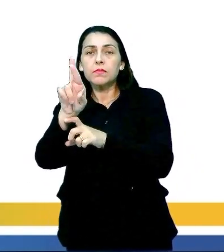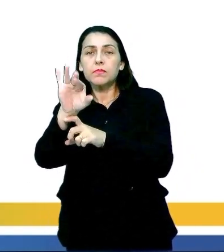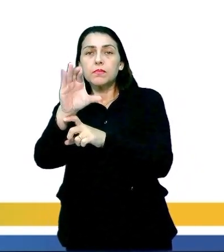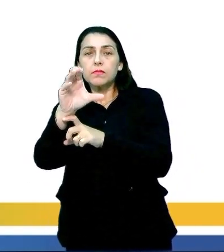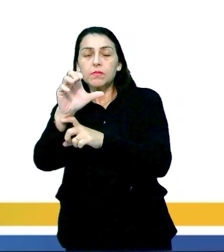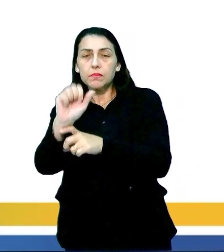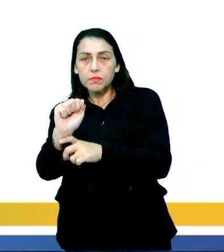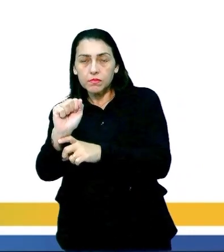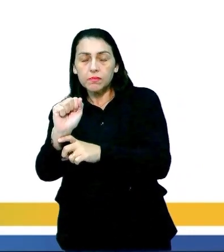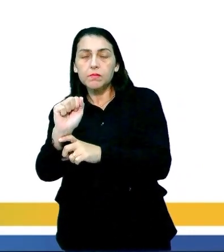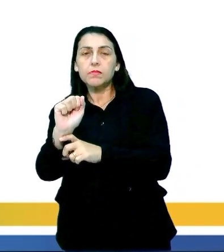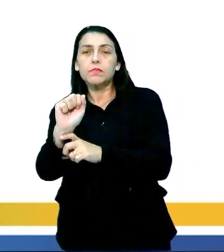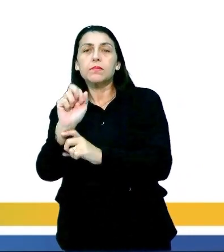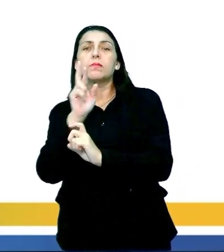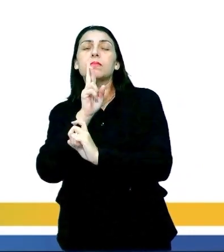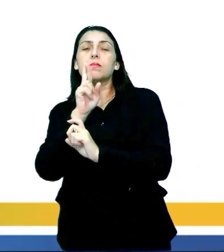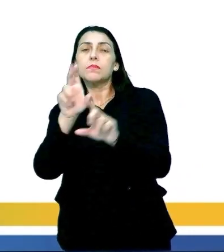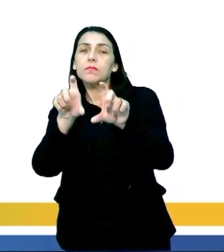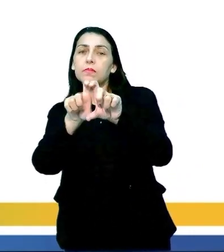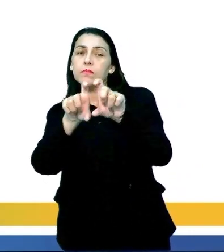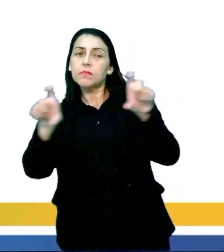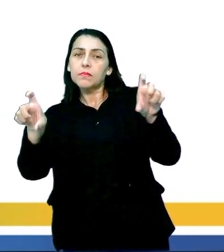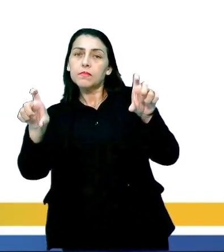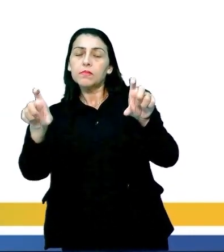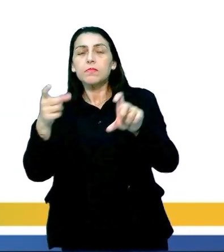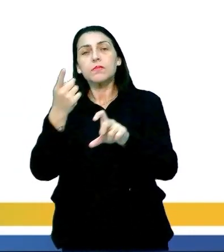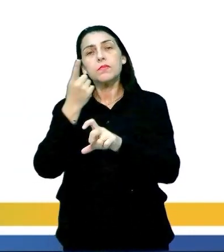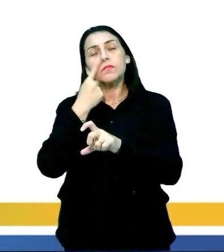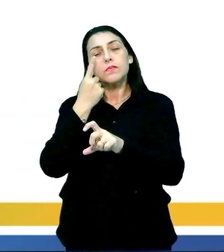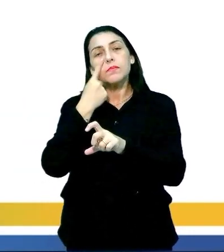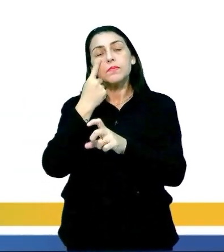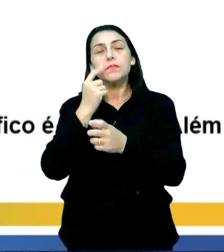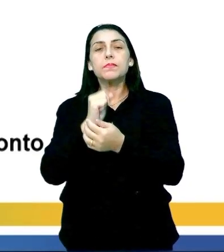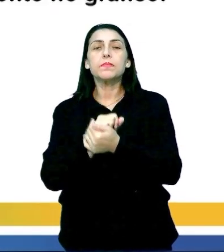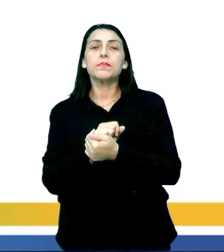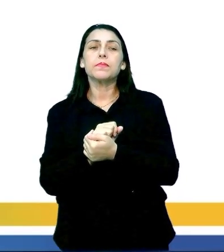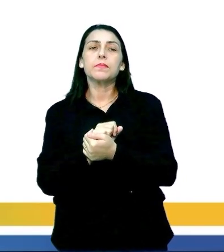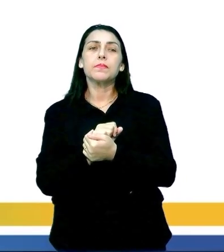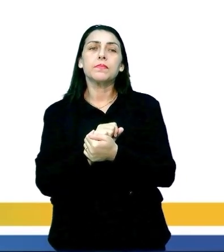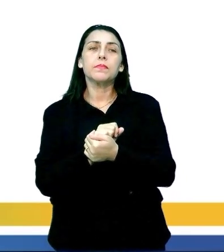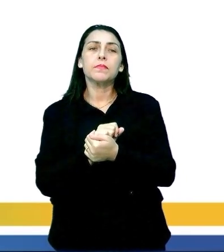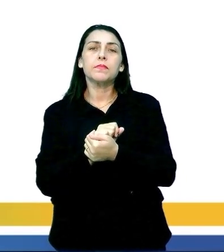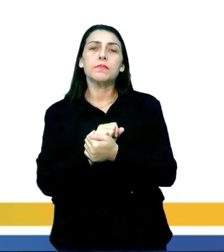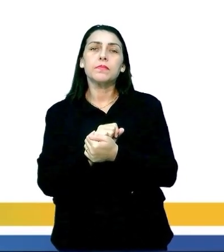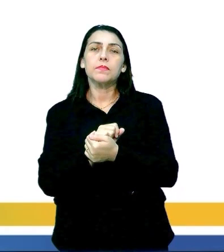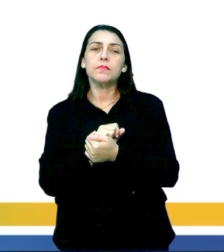aí vai ser a expressão. Então vamos lá.